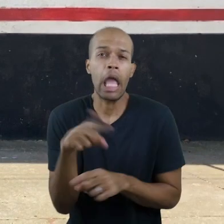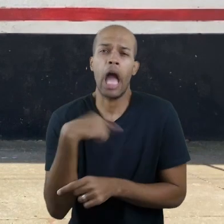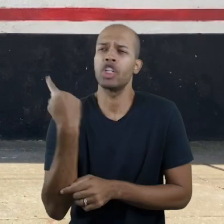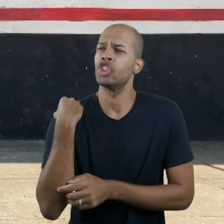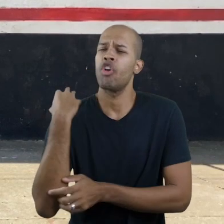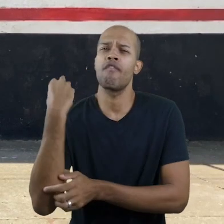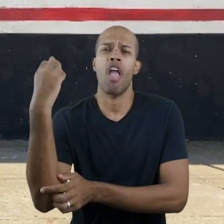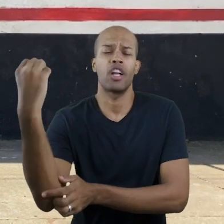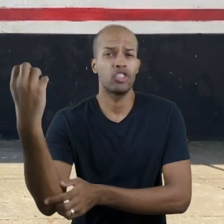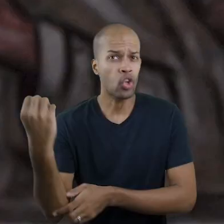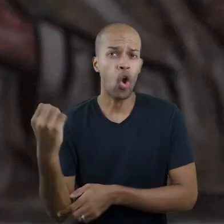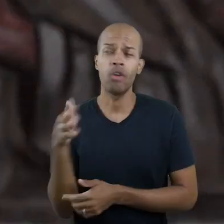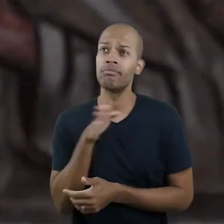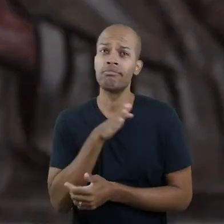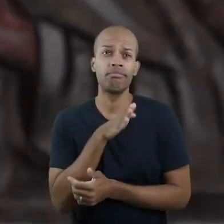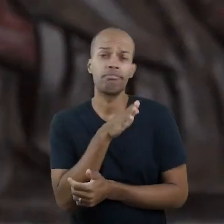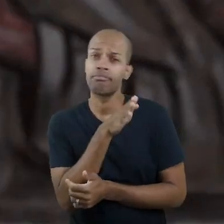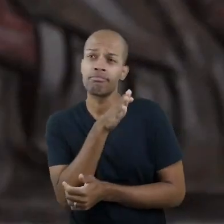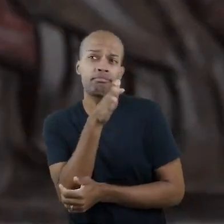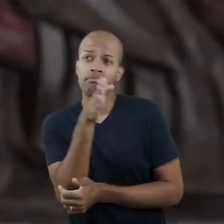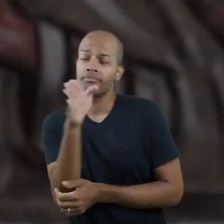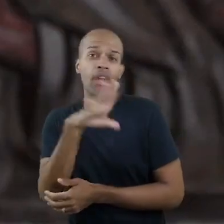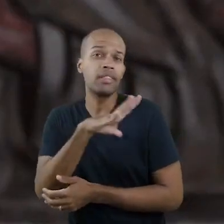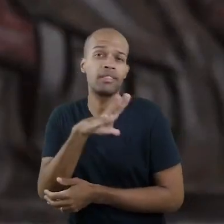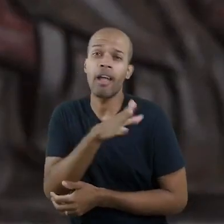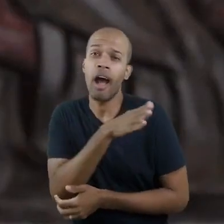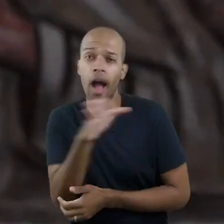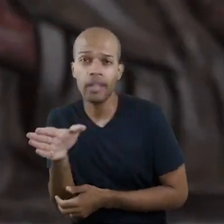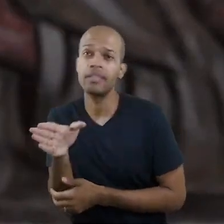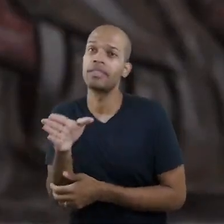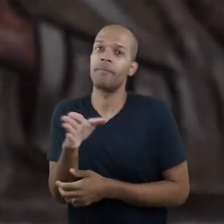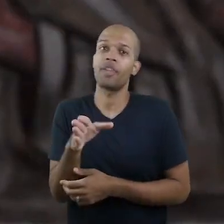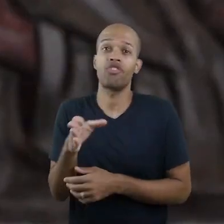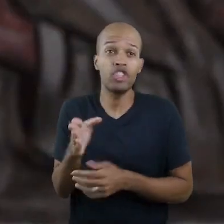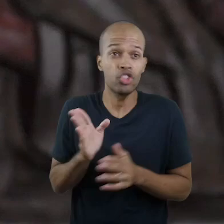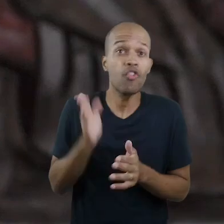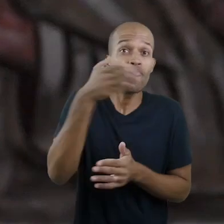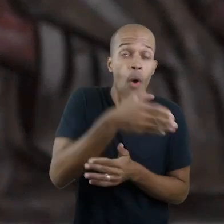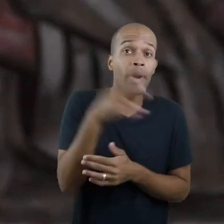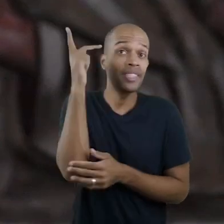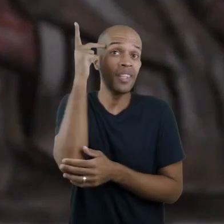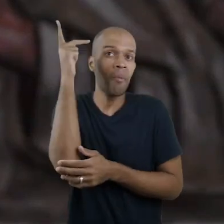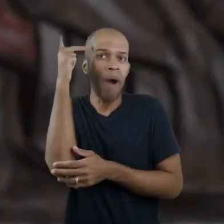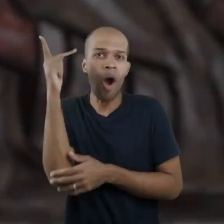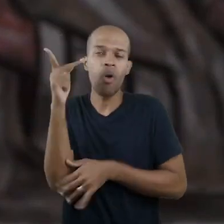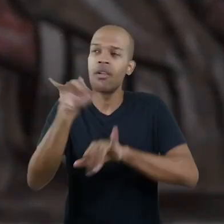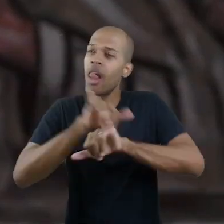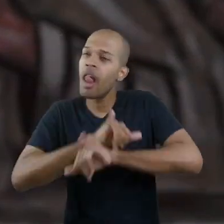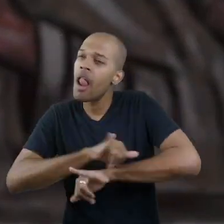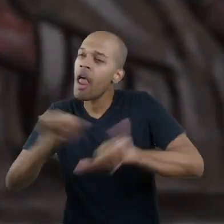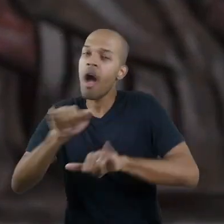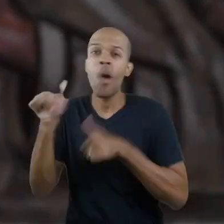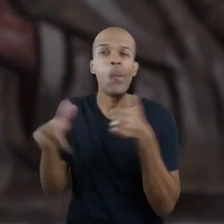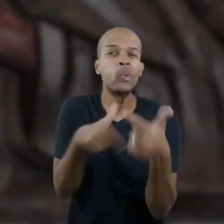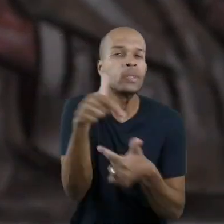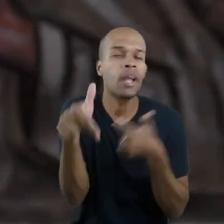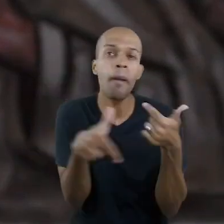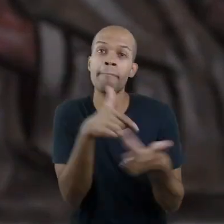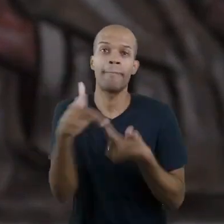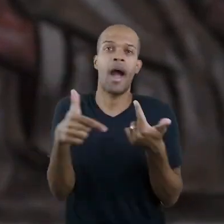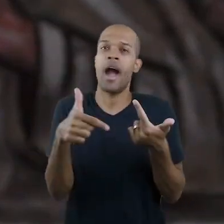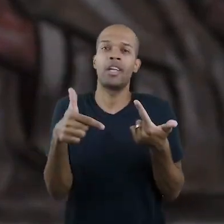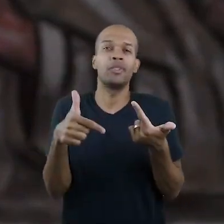viajou por várias cidades, fomos para São Paulo, divulgando esse trabalho, desse disco